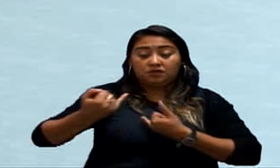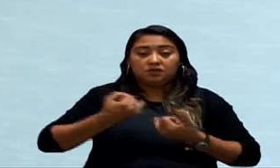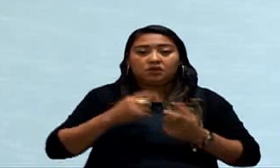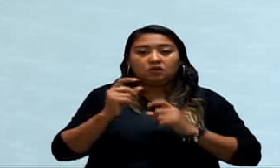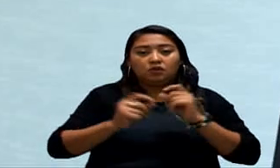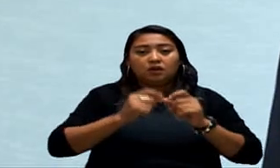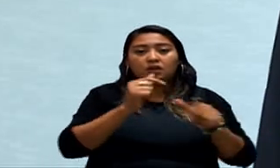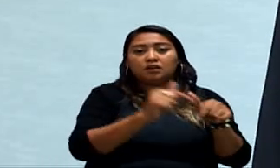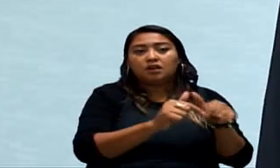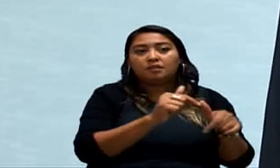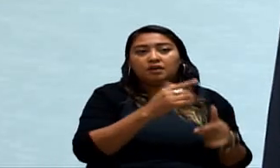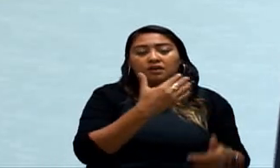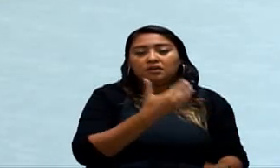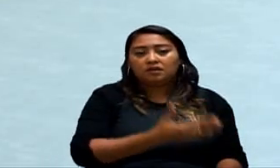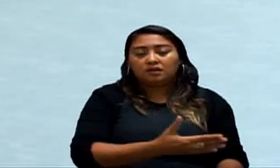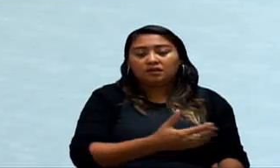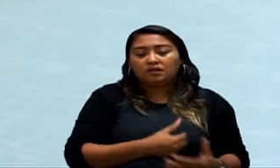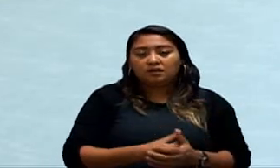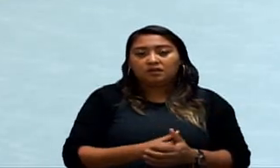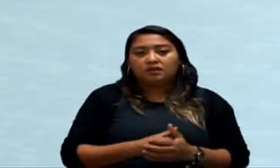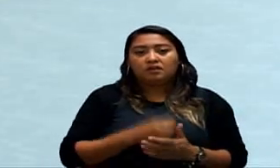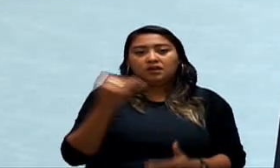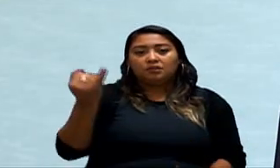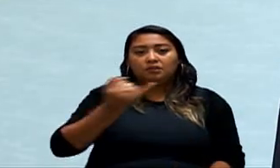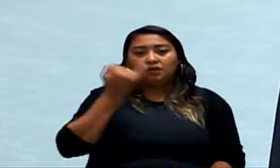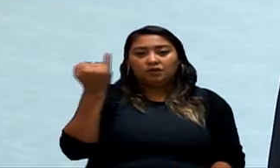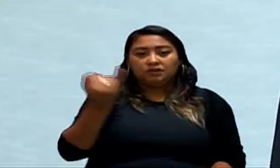do trabalho desse